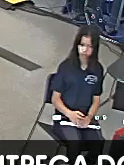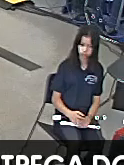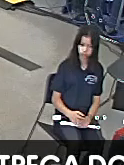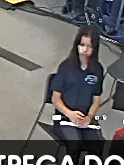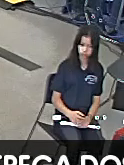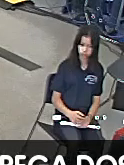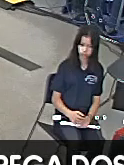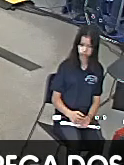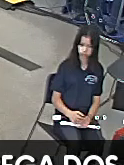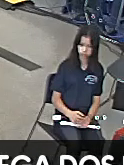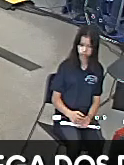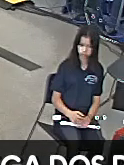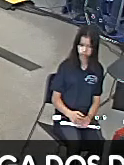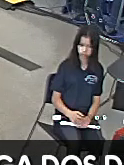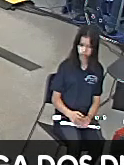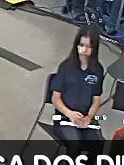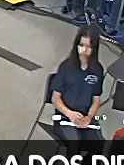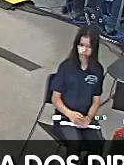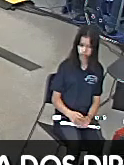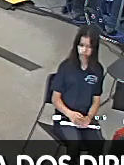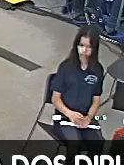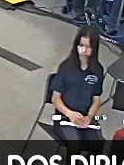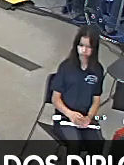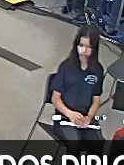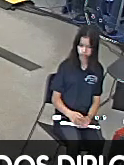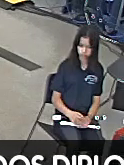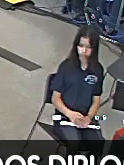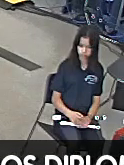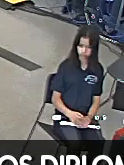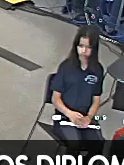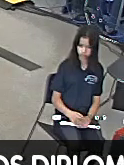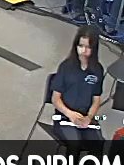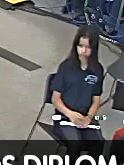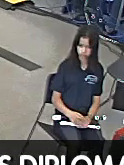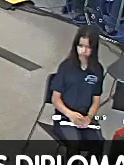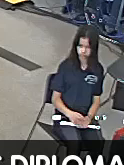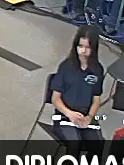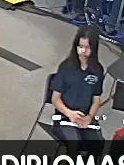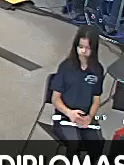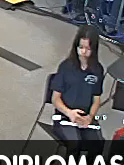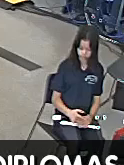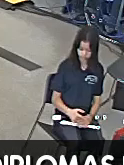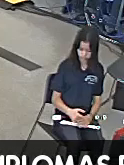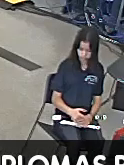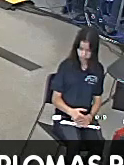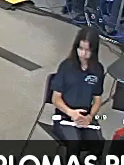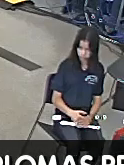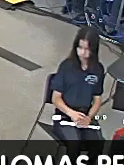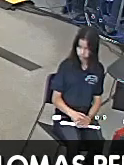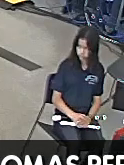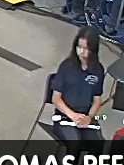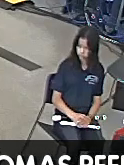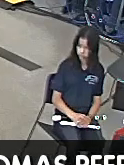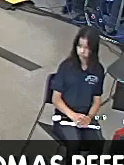uma nova educação, de uma nova cultura. Expressão antiga e tão